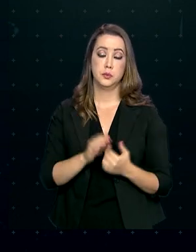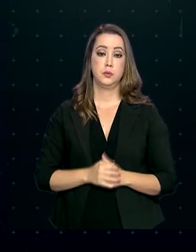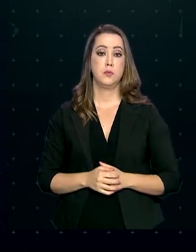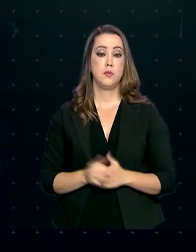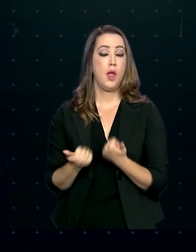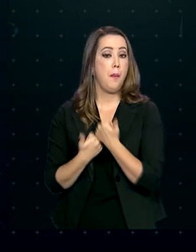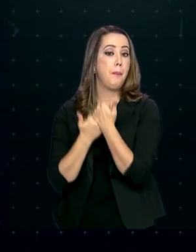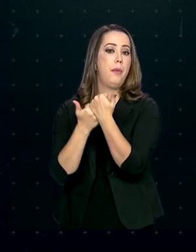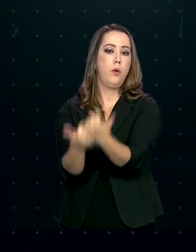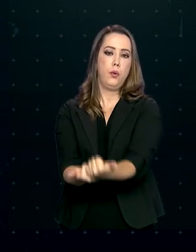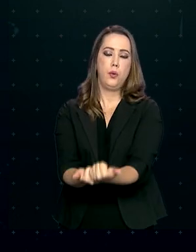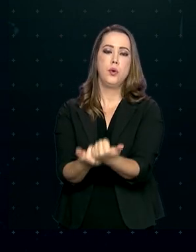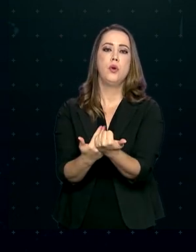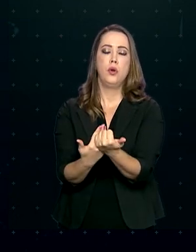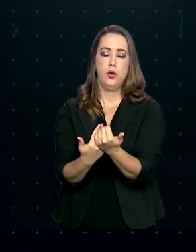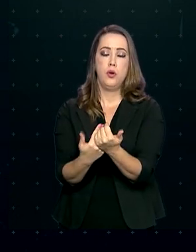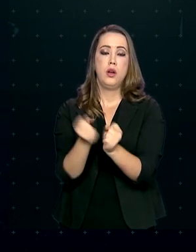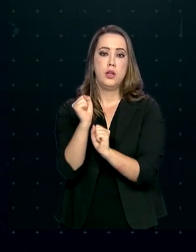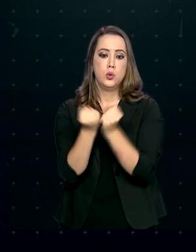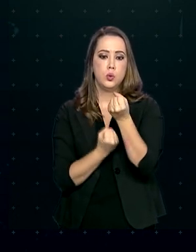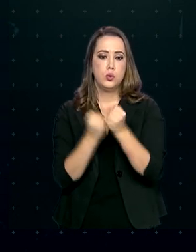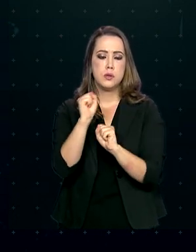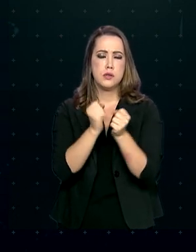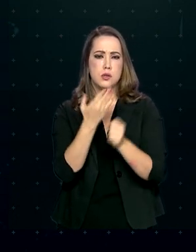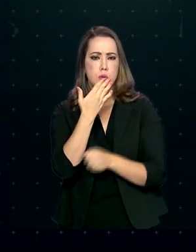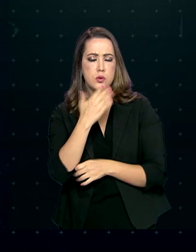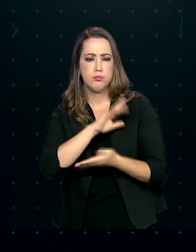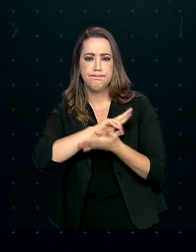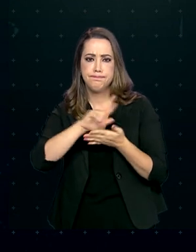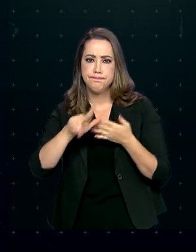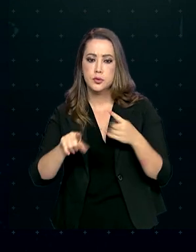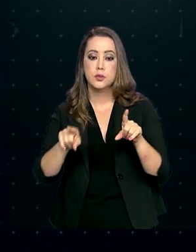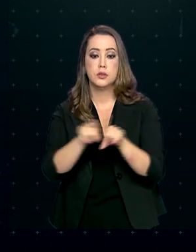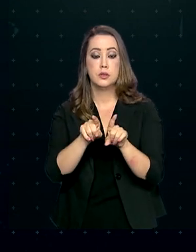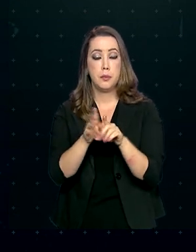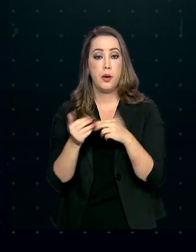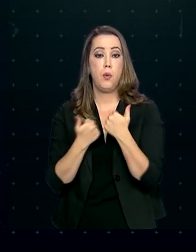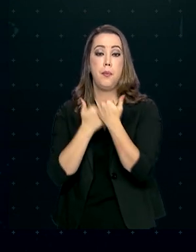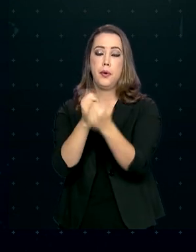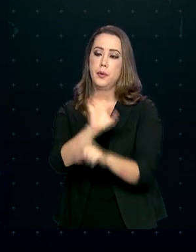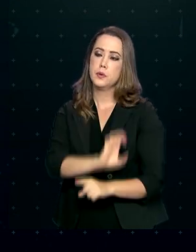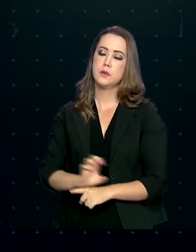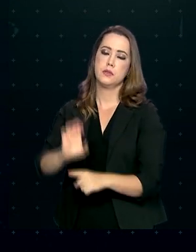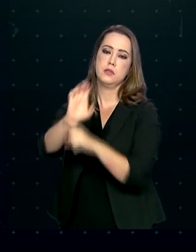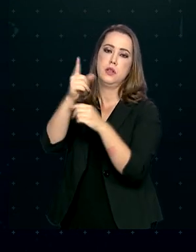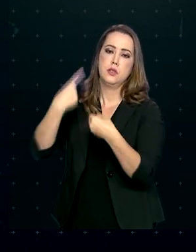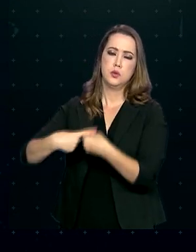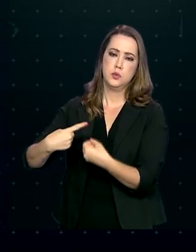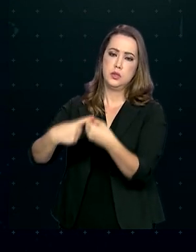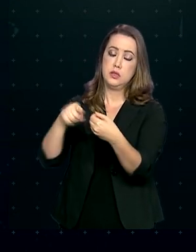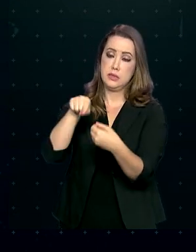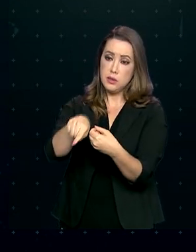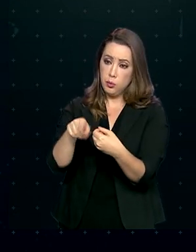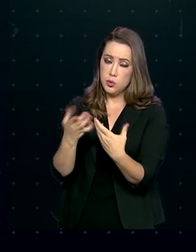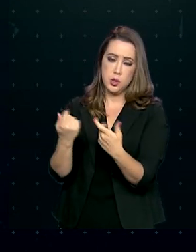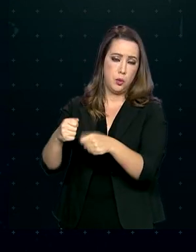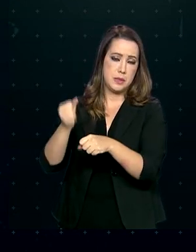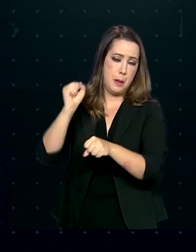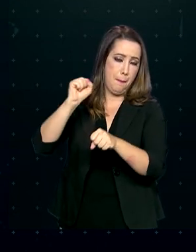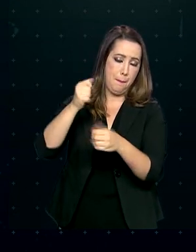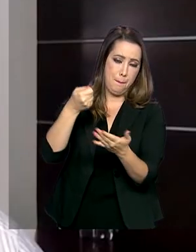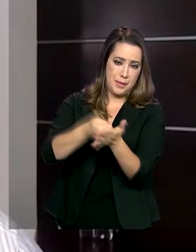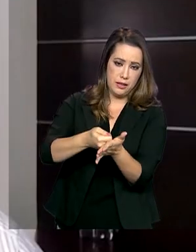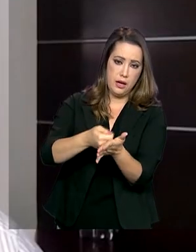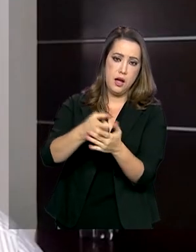Apoio ao Setor Sucro Alcooleiro. E apoio a estados e municípios, com a suspensão de dívidas até